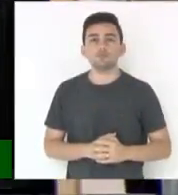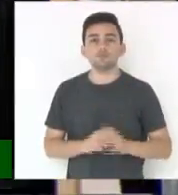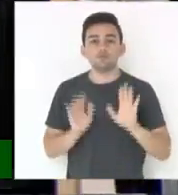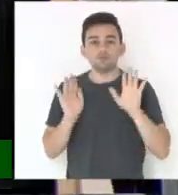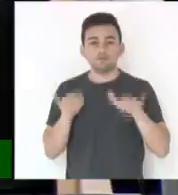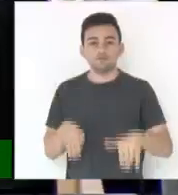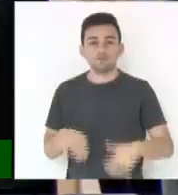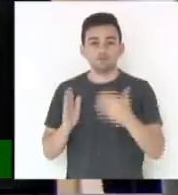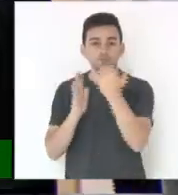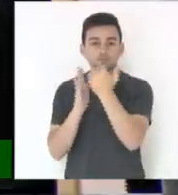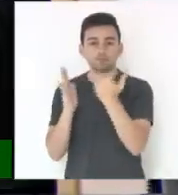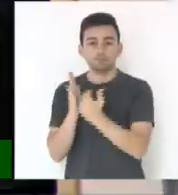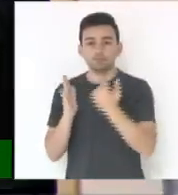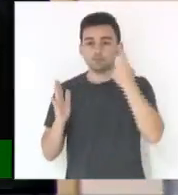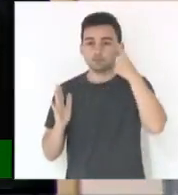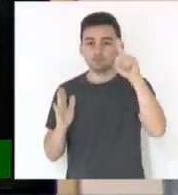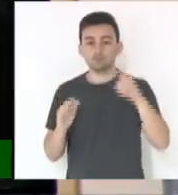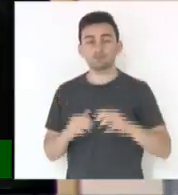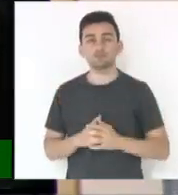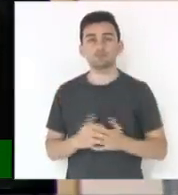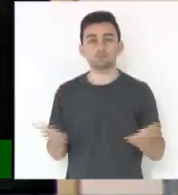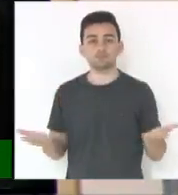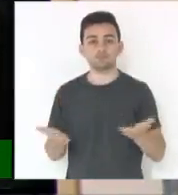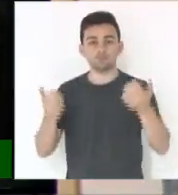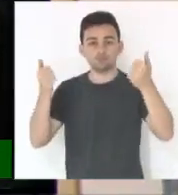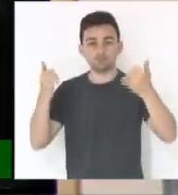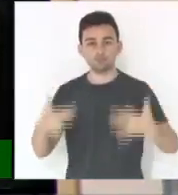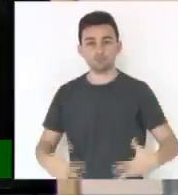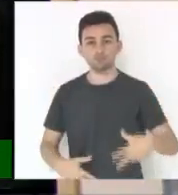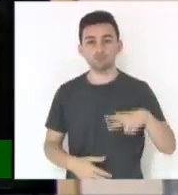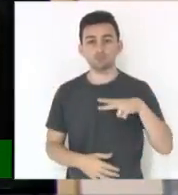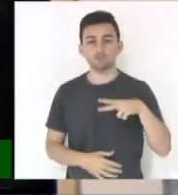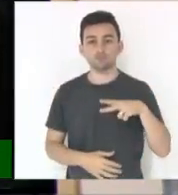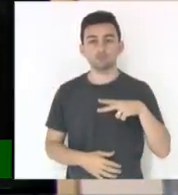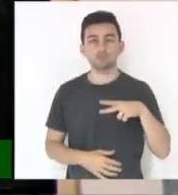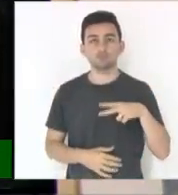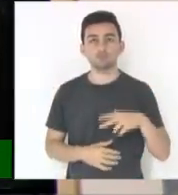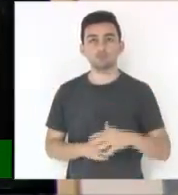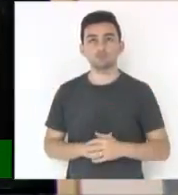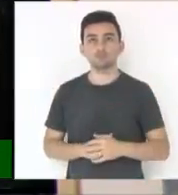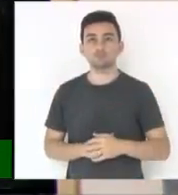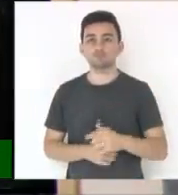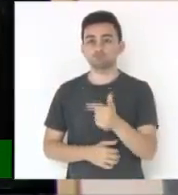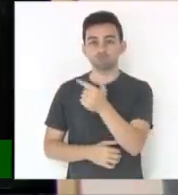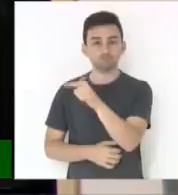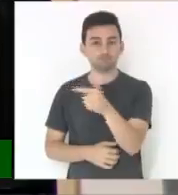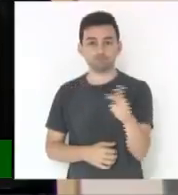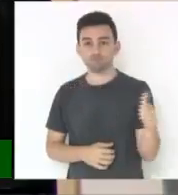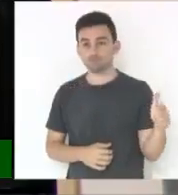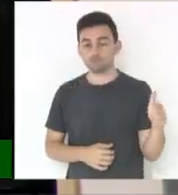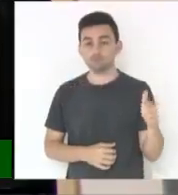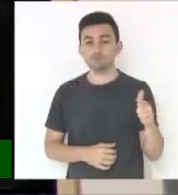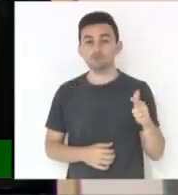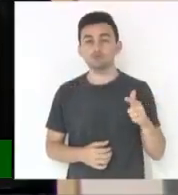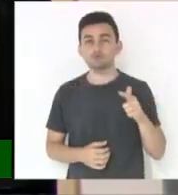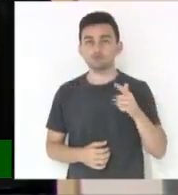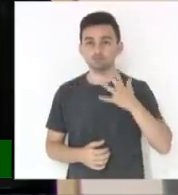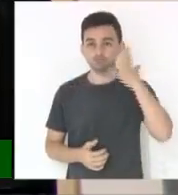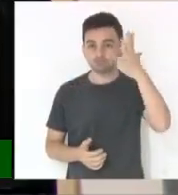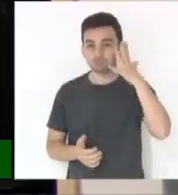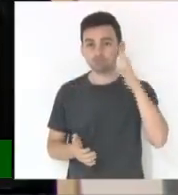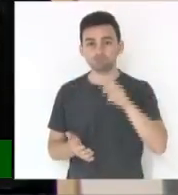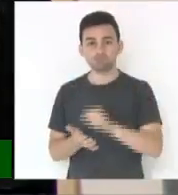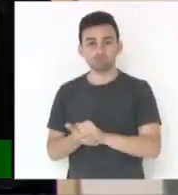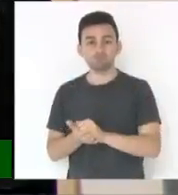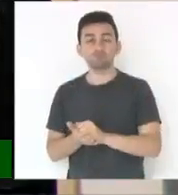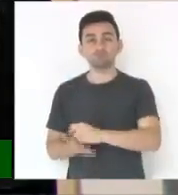Fim da ordem do dia. Explicações pessoais. Não havendo oradores inscritos,